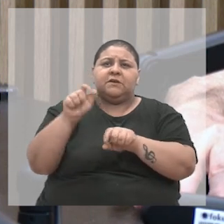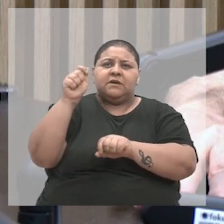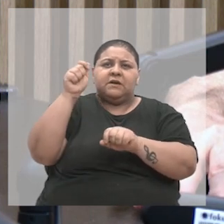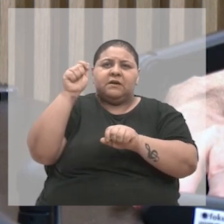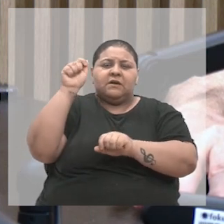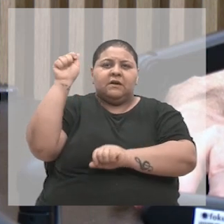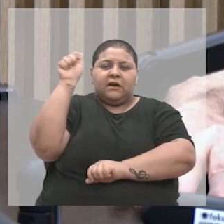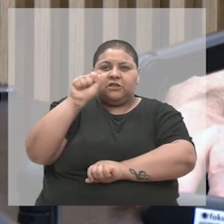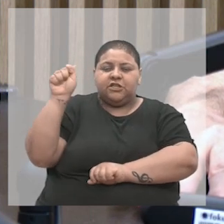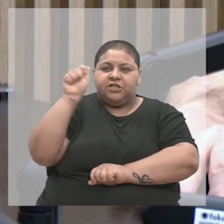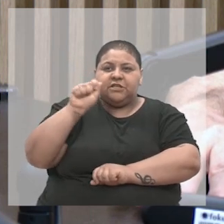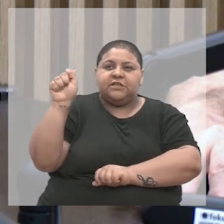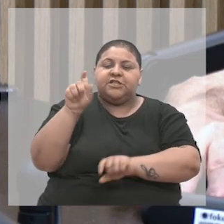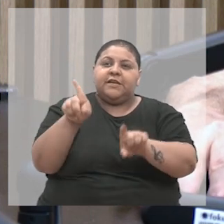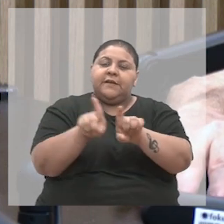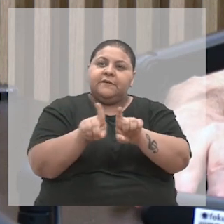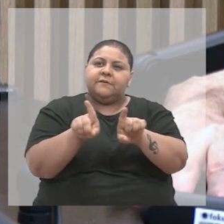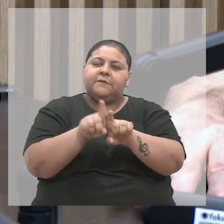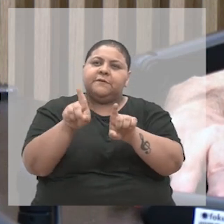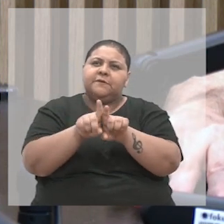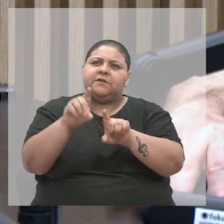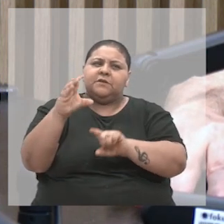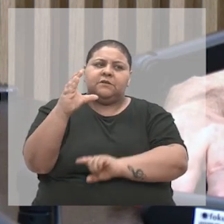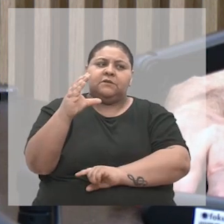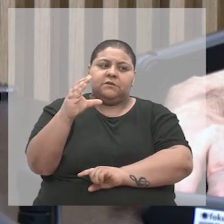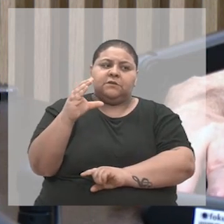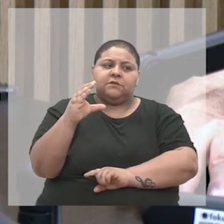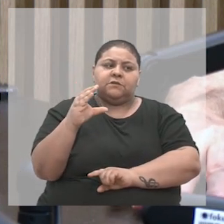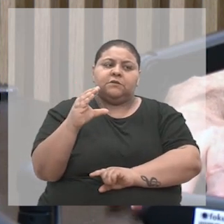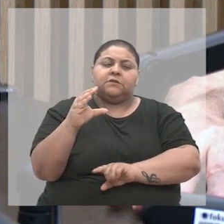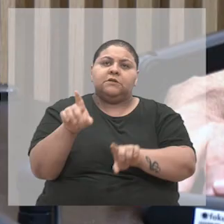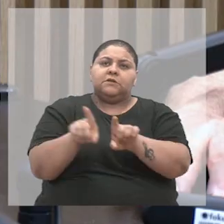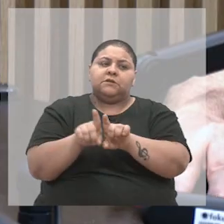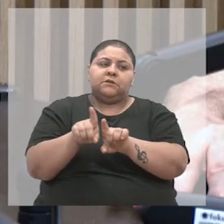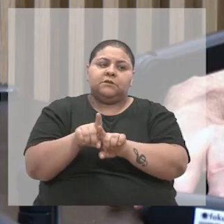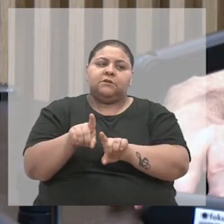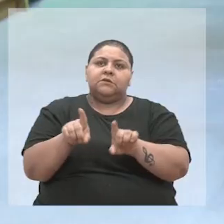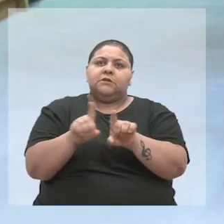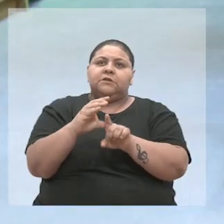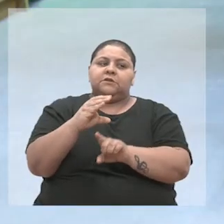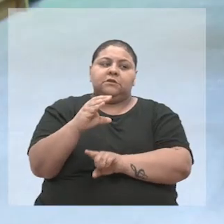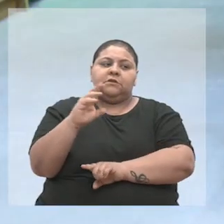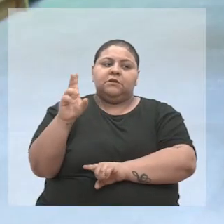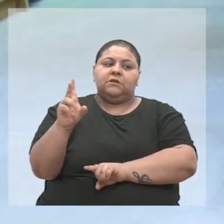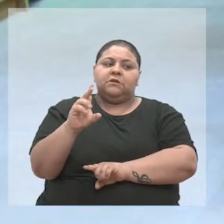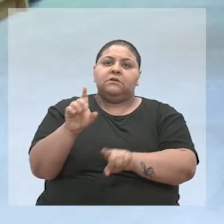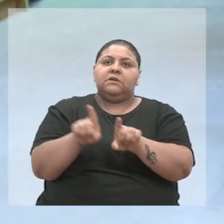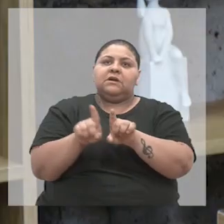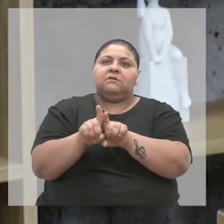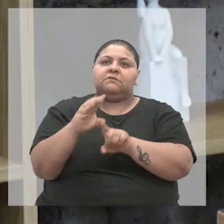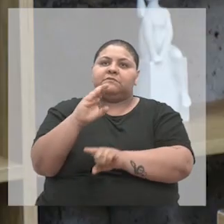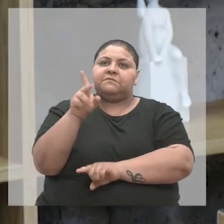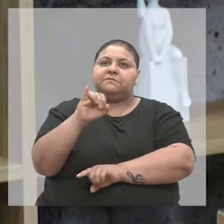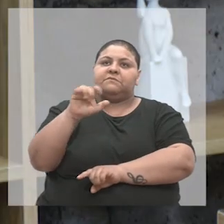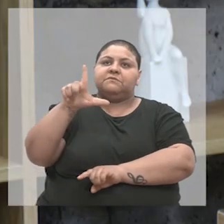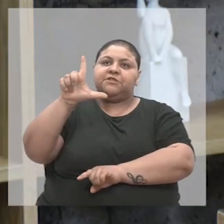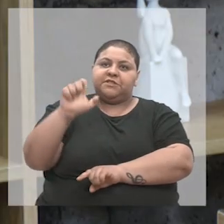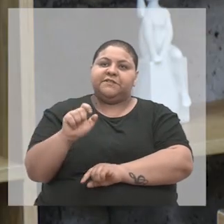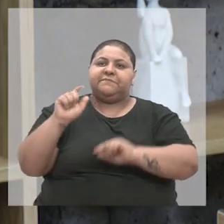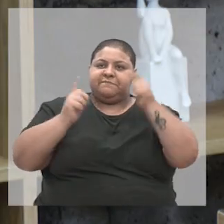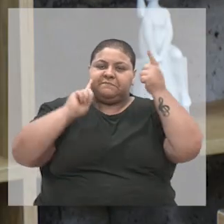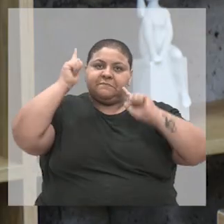gente de todo mundo, assim, além de todas as equipes do Brasil inteiro. Quais são as referências hoje, Lourenço,